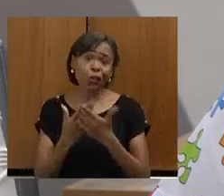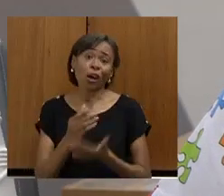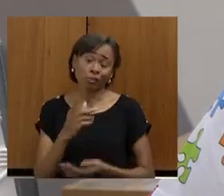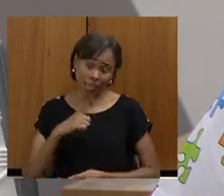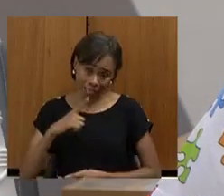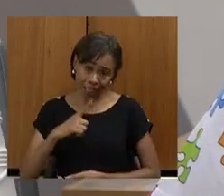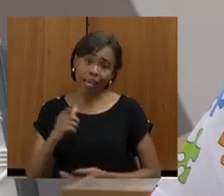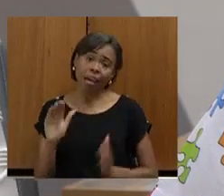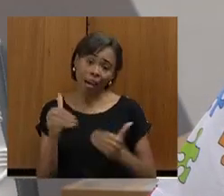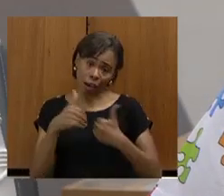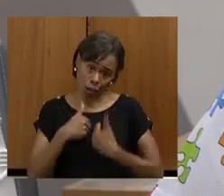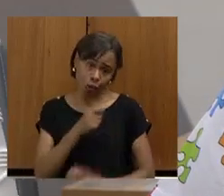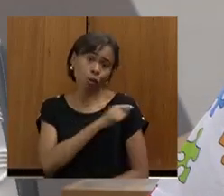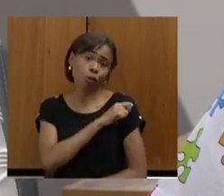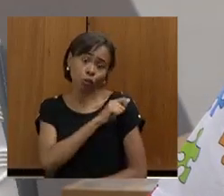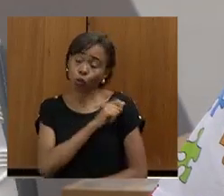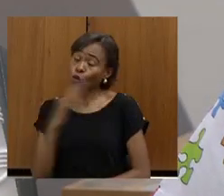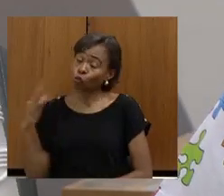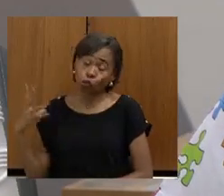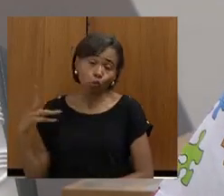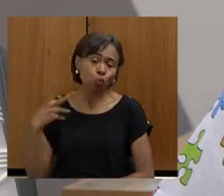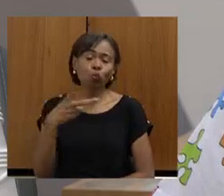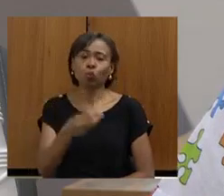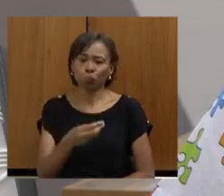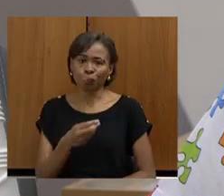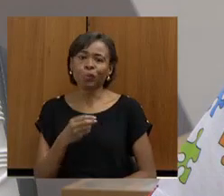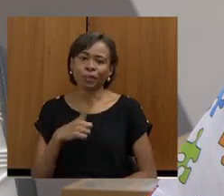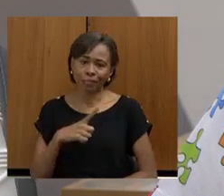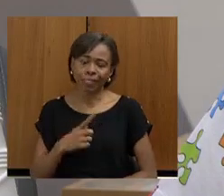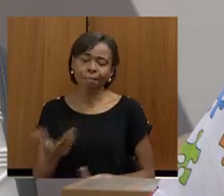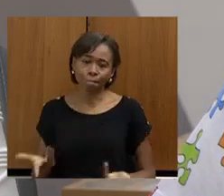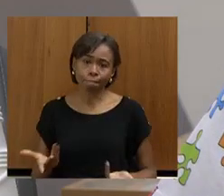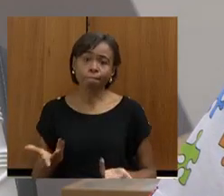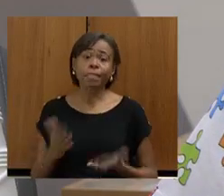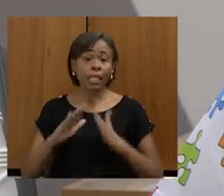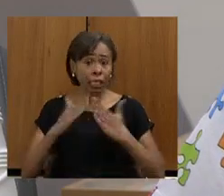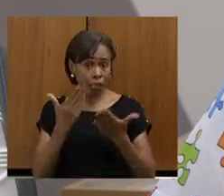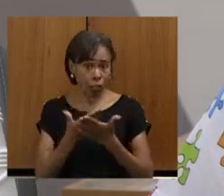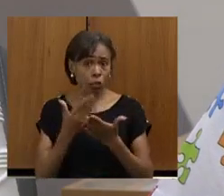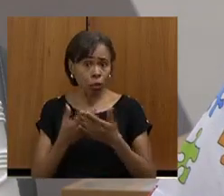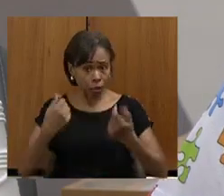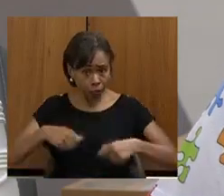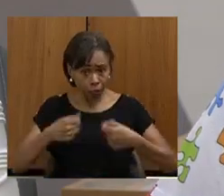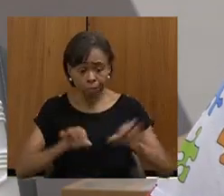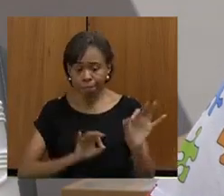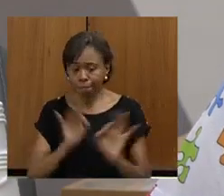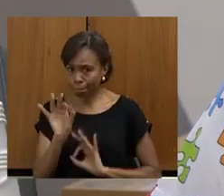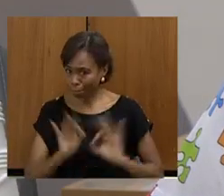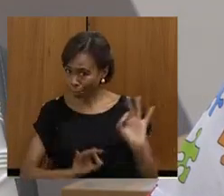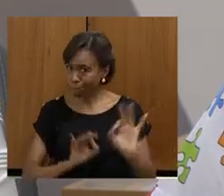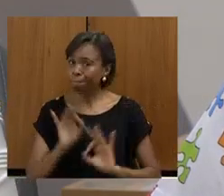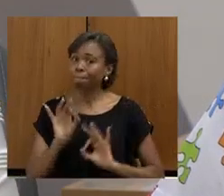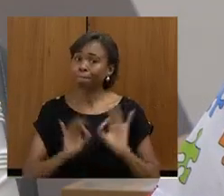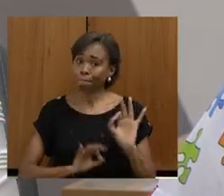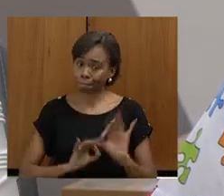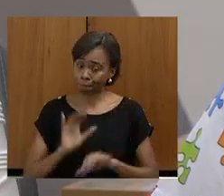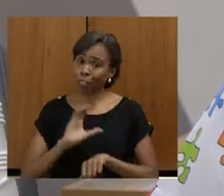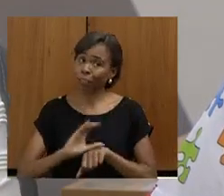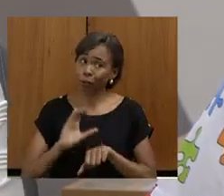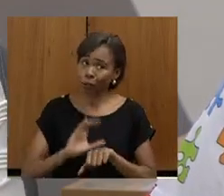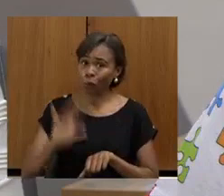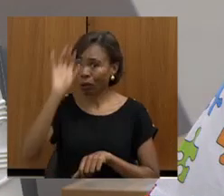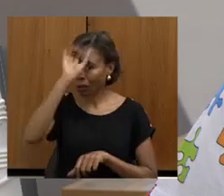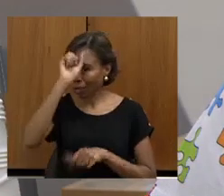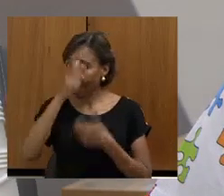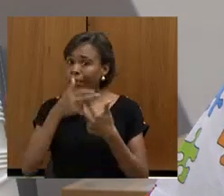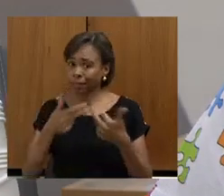todas as escolas vão ter alunos com autismo e as escolas precisam se preparar para isso. Então, precisamos